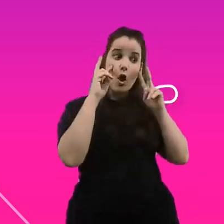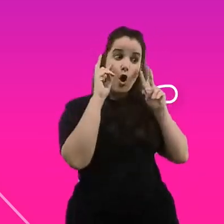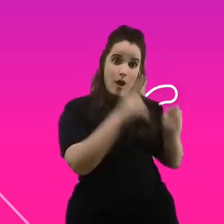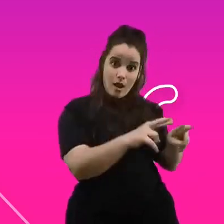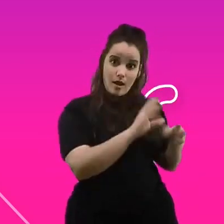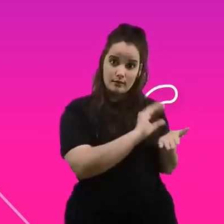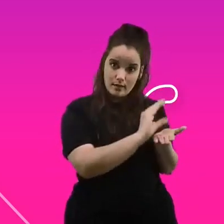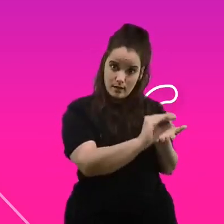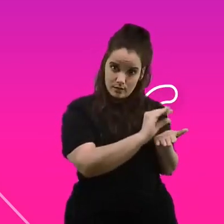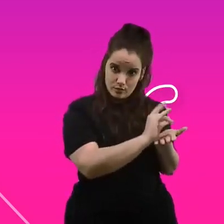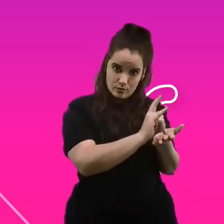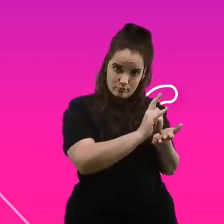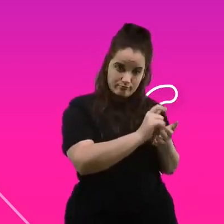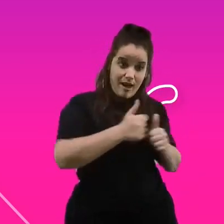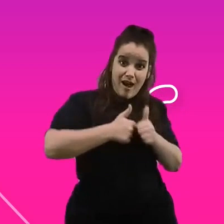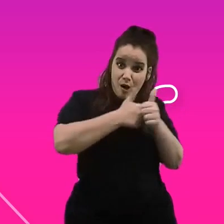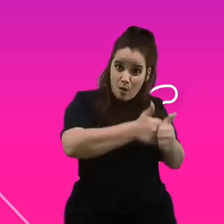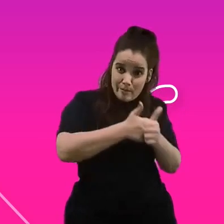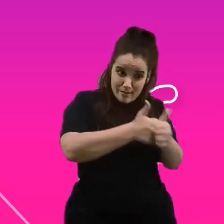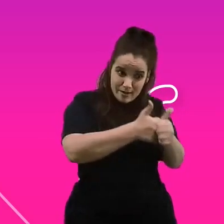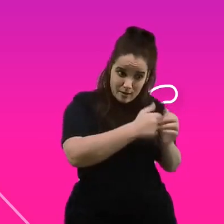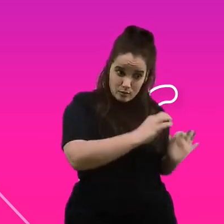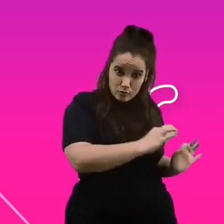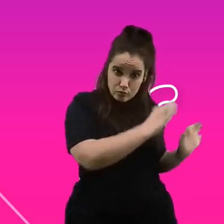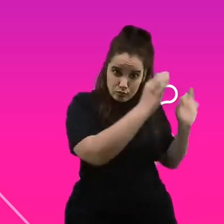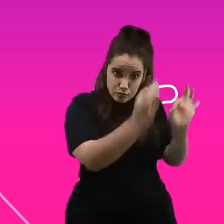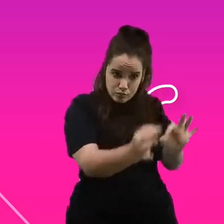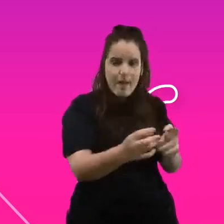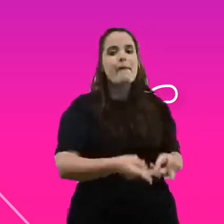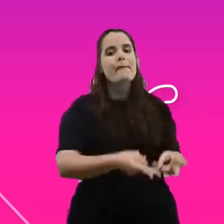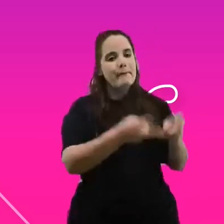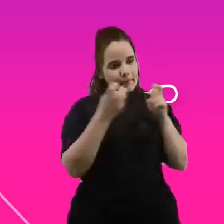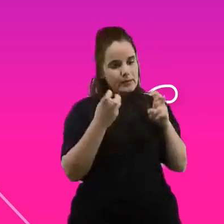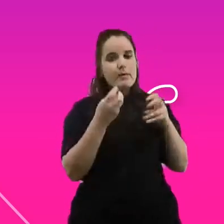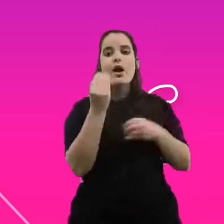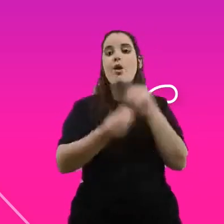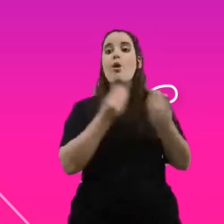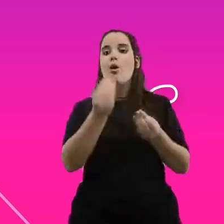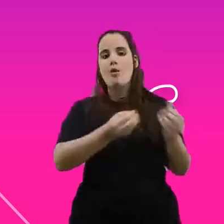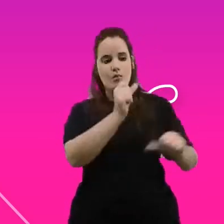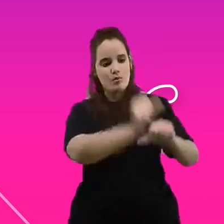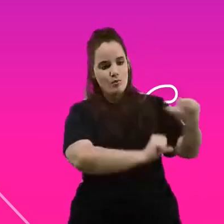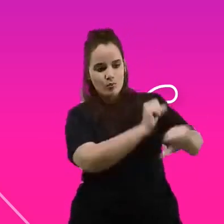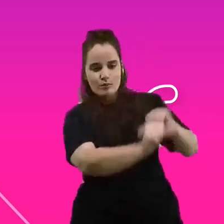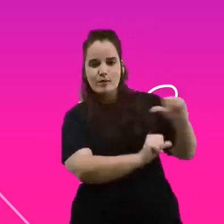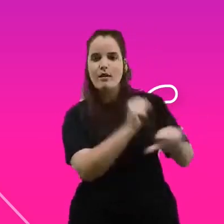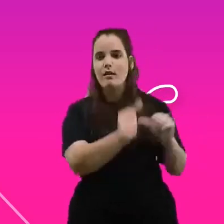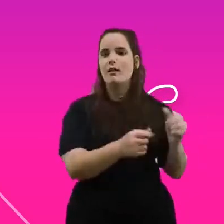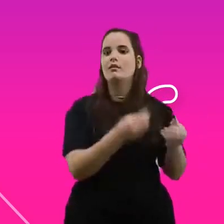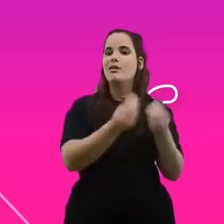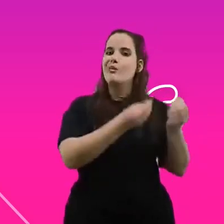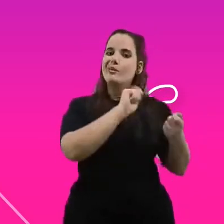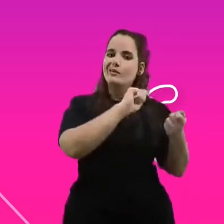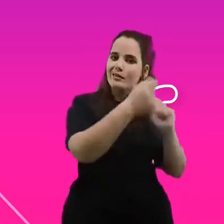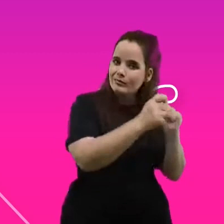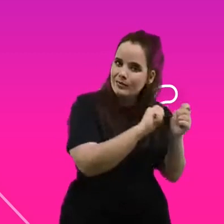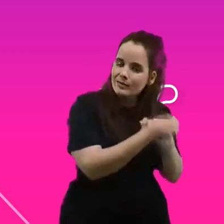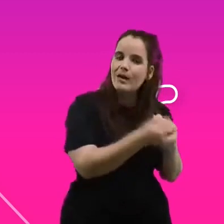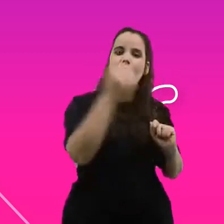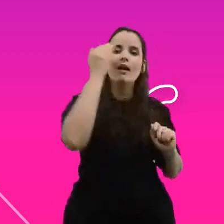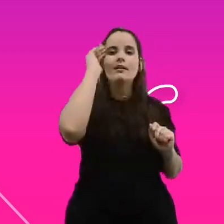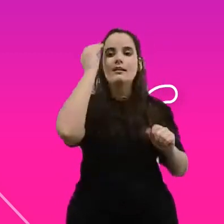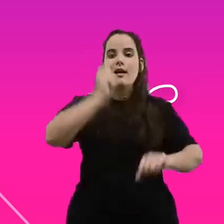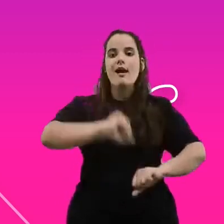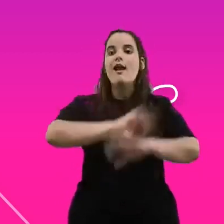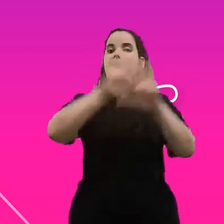extrair essas mudanças e então começar a projetar um pouco, né, o que vai ser o futuro com base